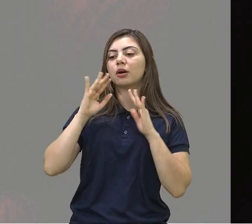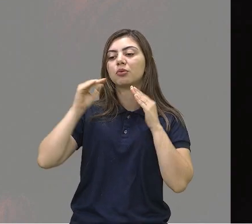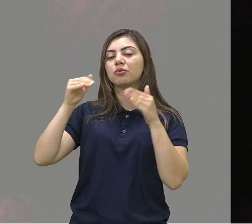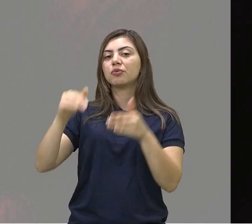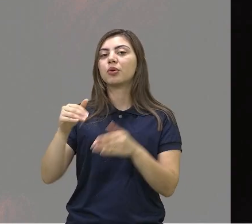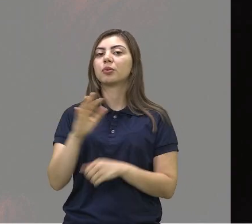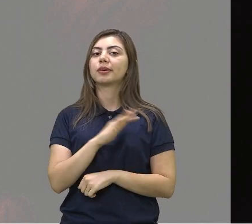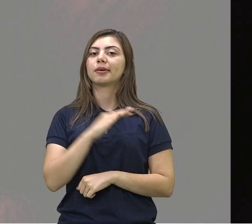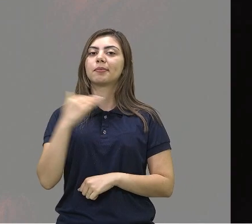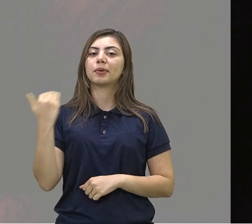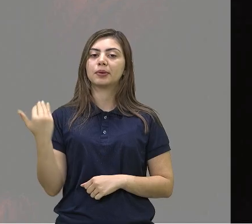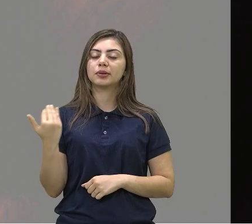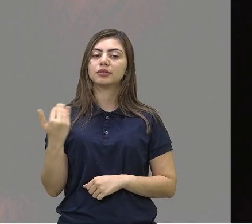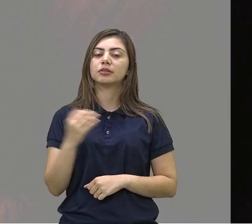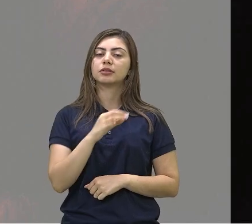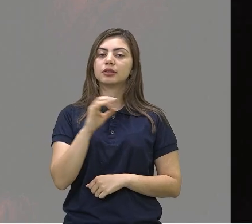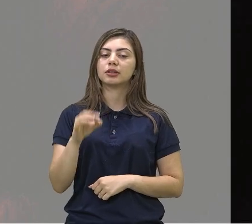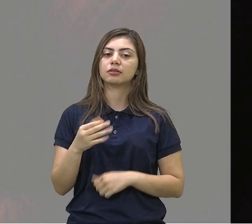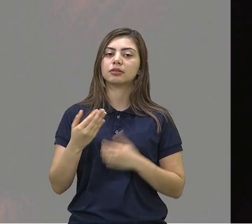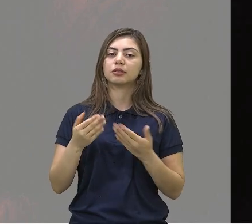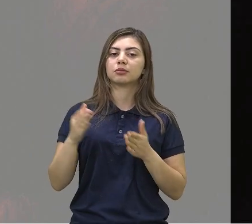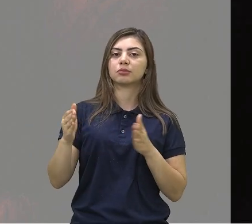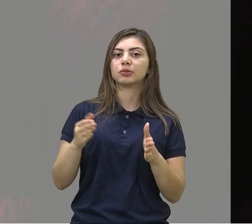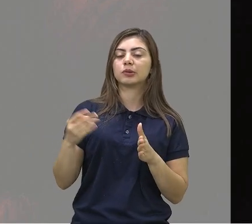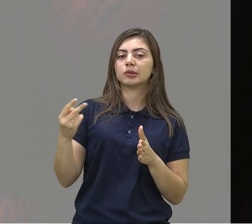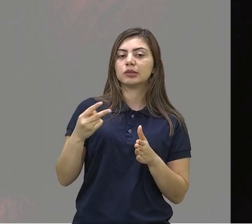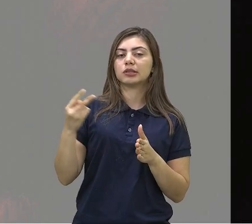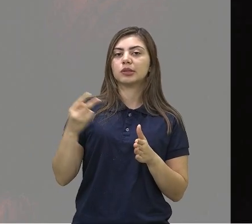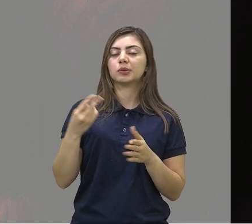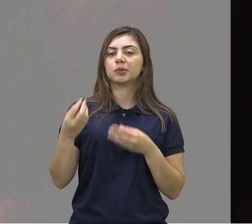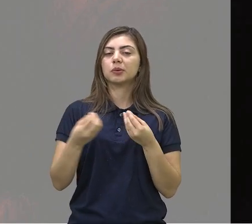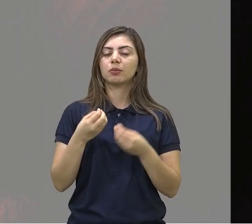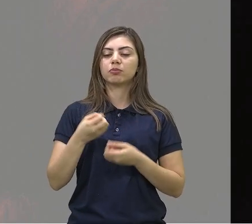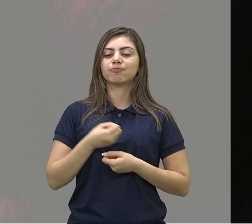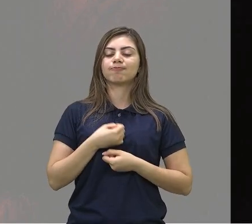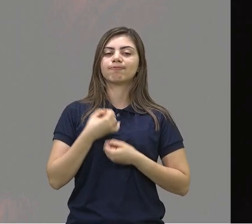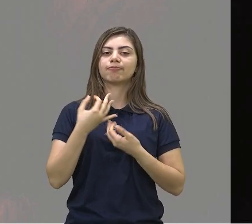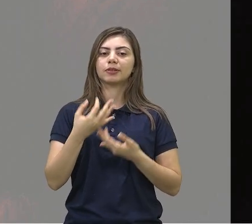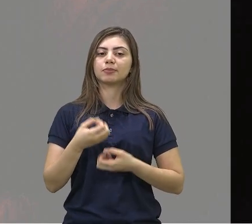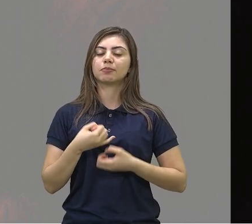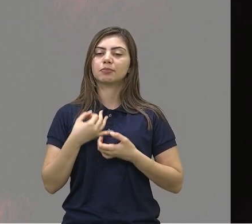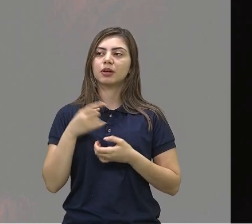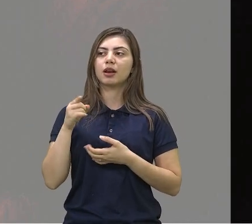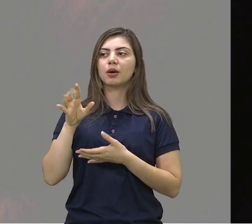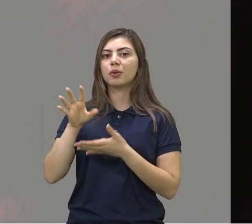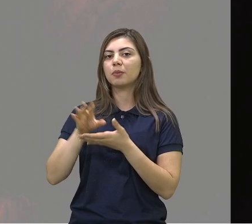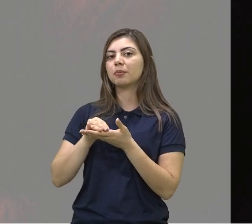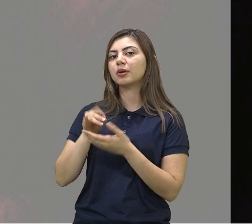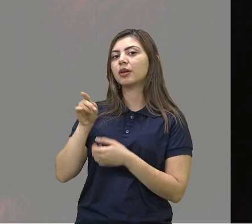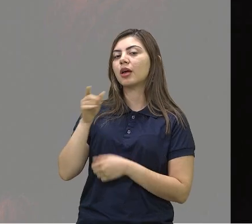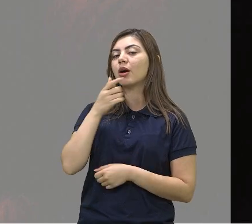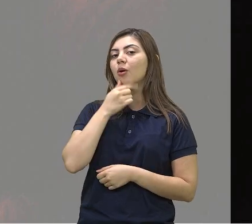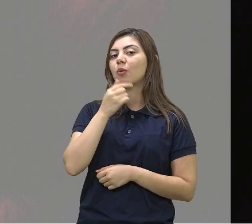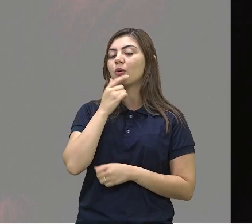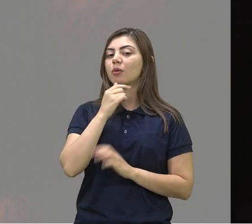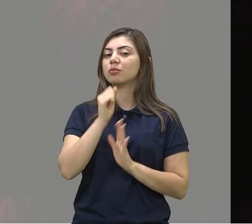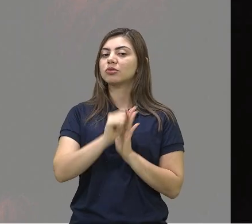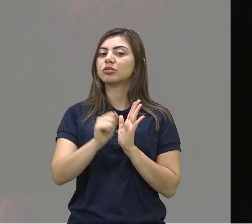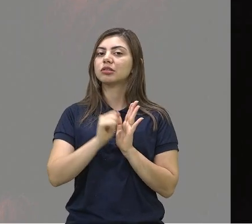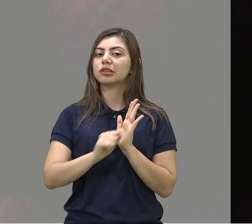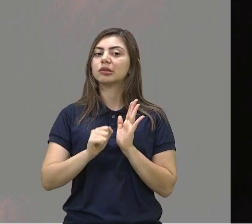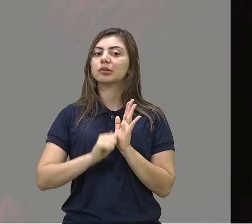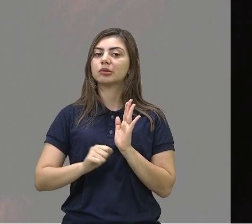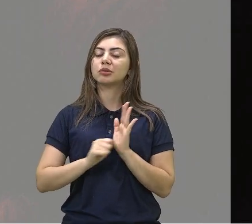Então, essa segunda geração, ela tem uma inspiração com esse escritor, por isso que ela também é conhecida como